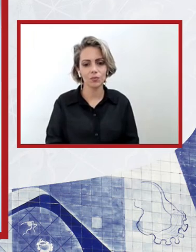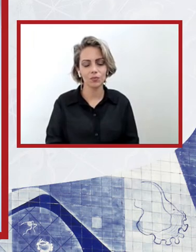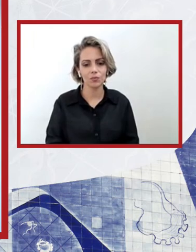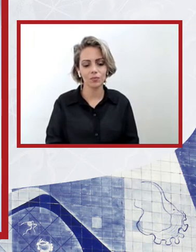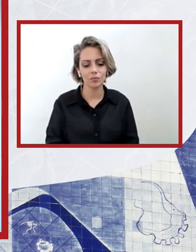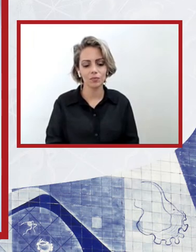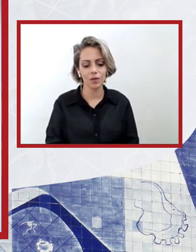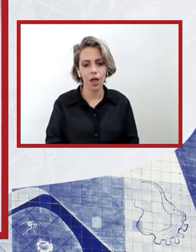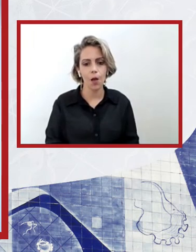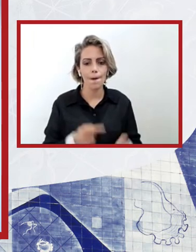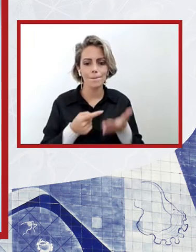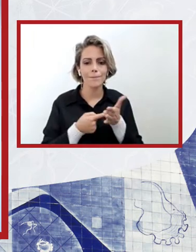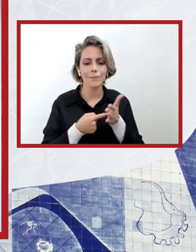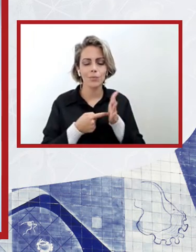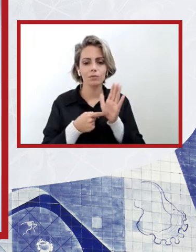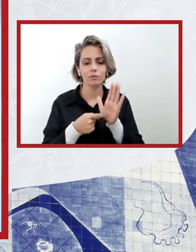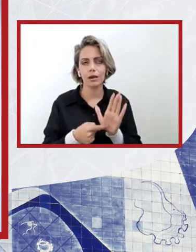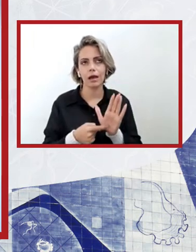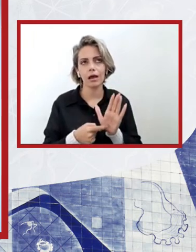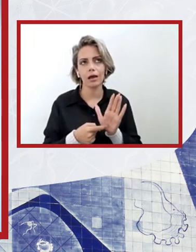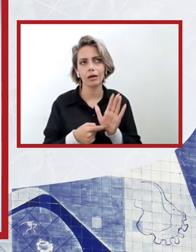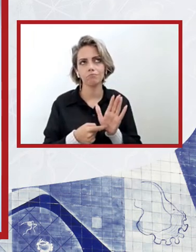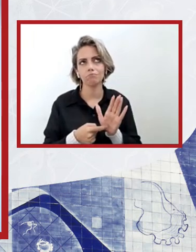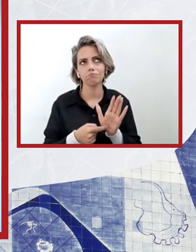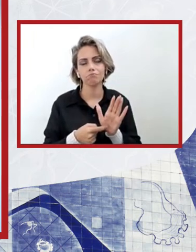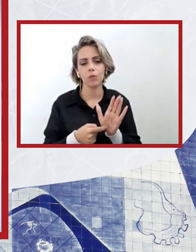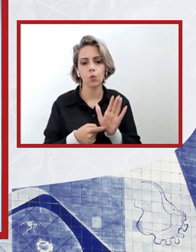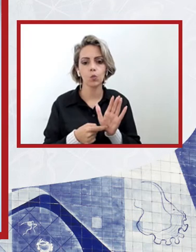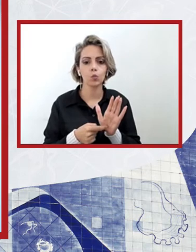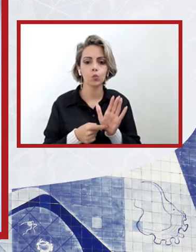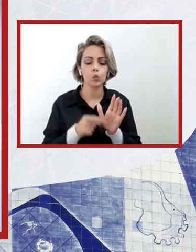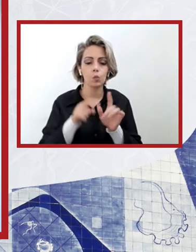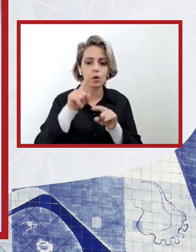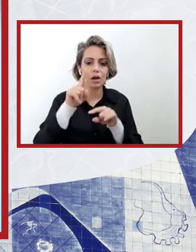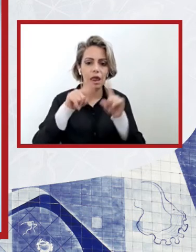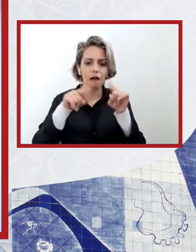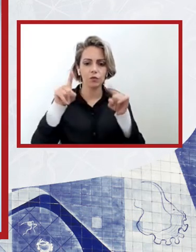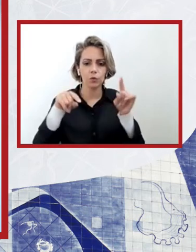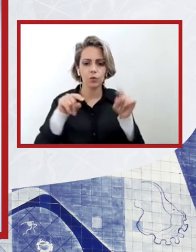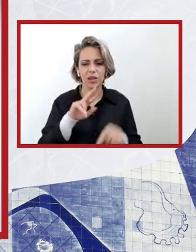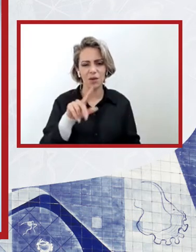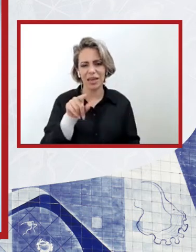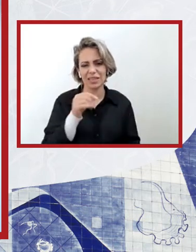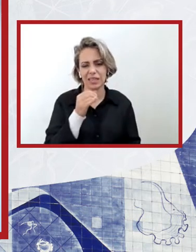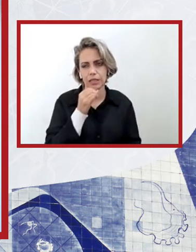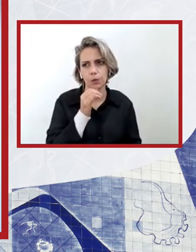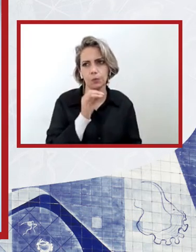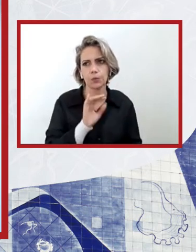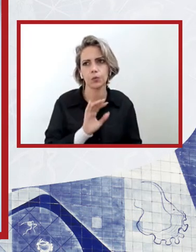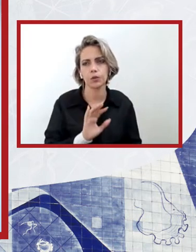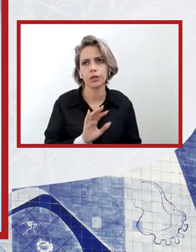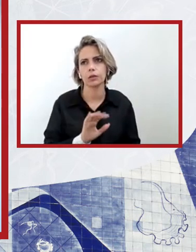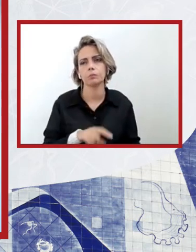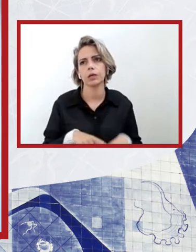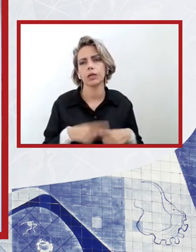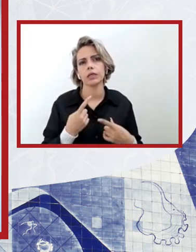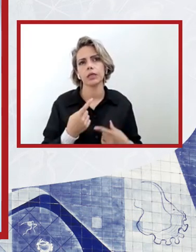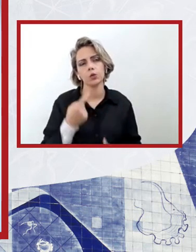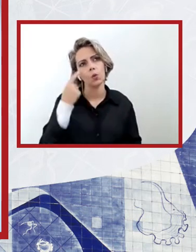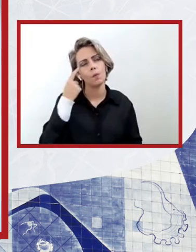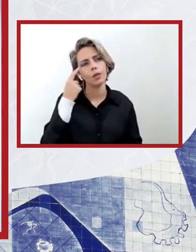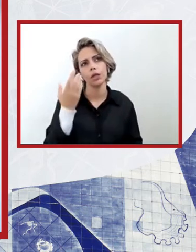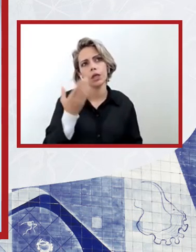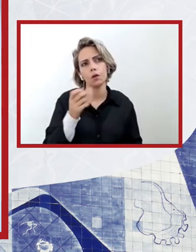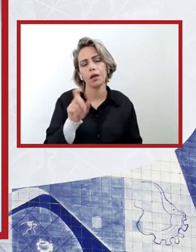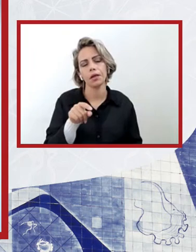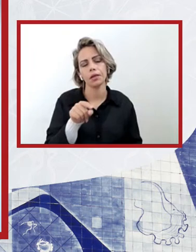mostrar numa situação de um gráfico, não foi bem esse o exemplo, mas assim, no momento é o que me cabe